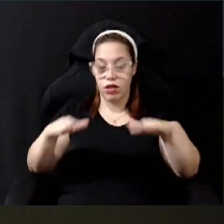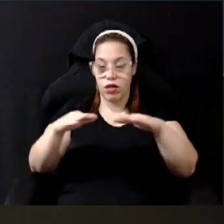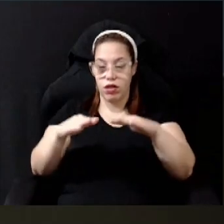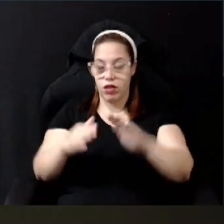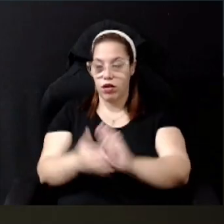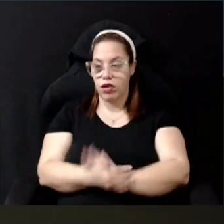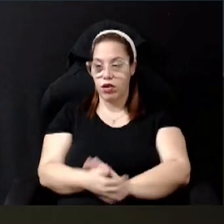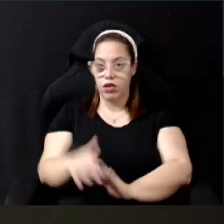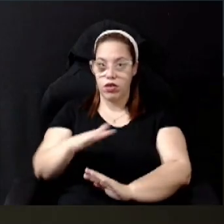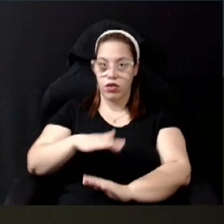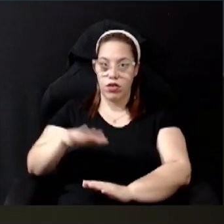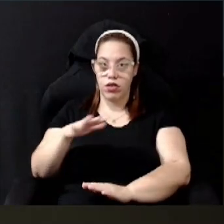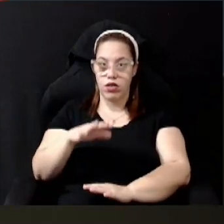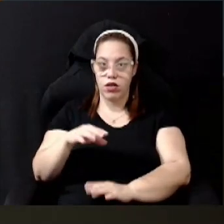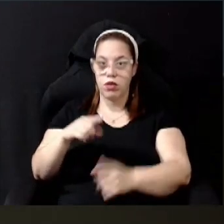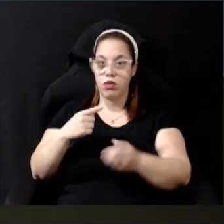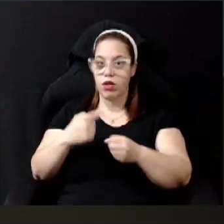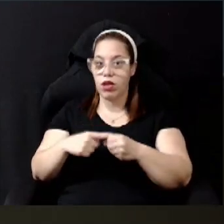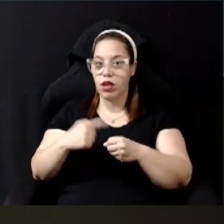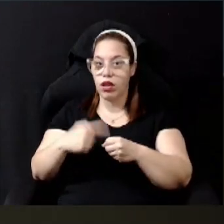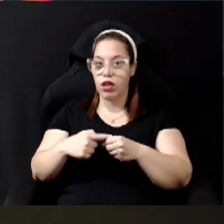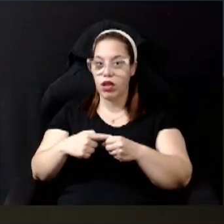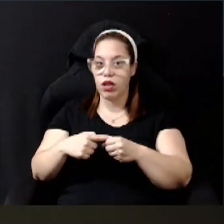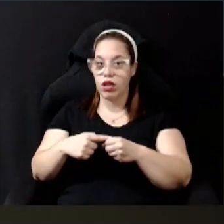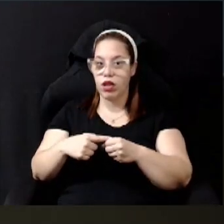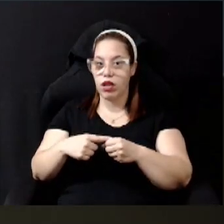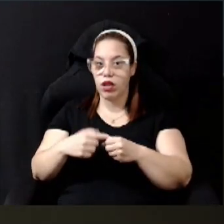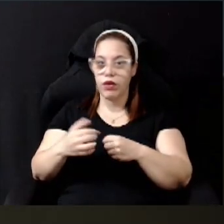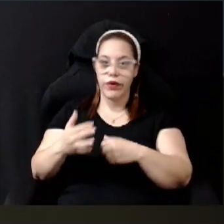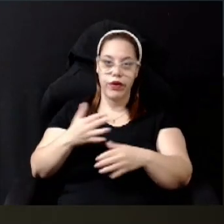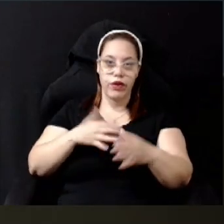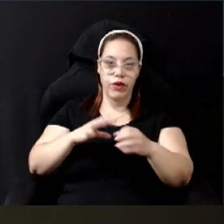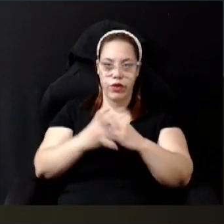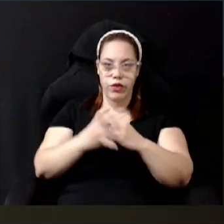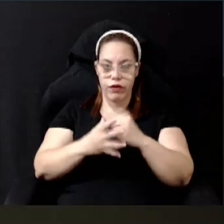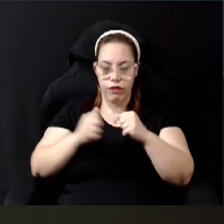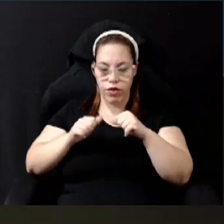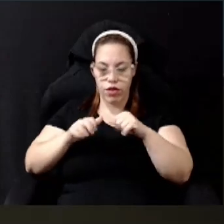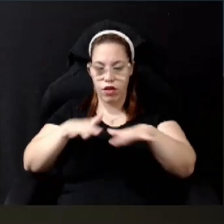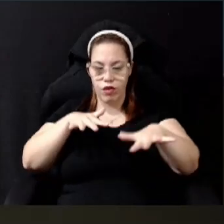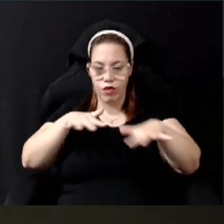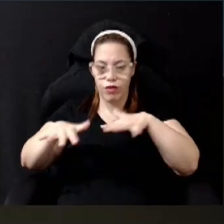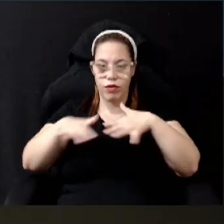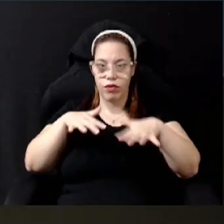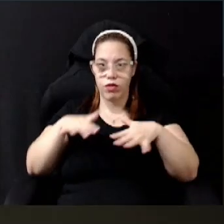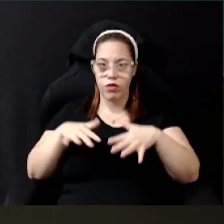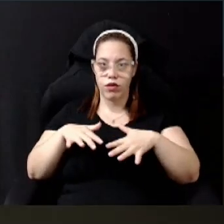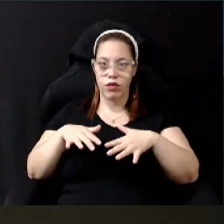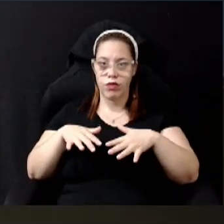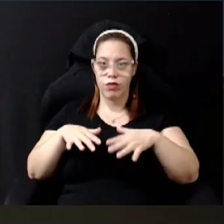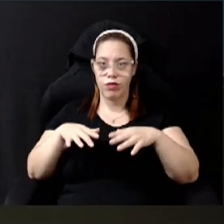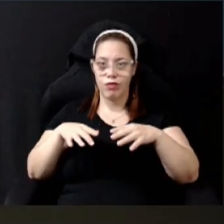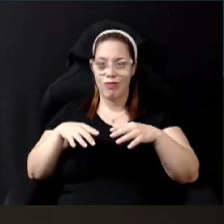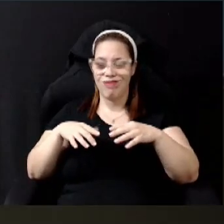mais para o interior. E aí veio toda a pandemia, aquela movimentação, a situação ficou muito incerta,